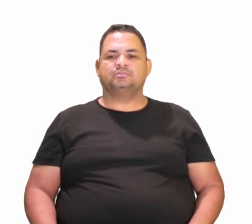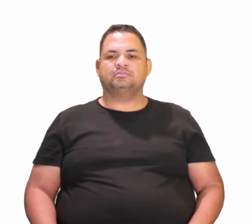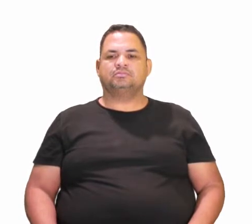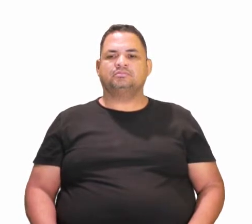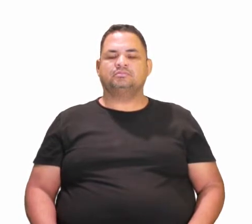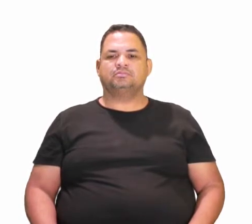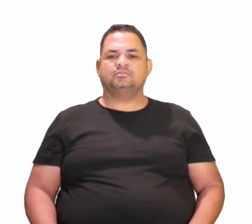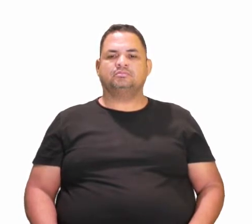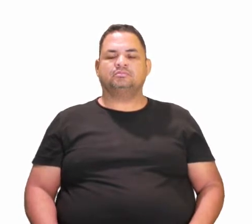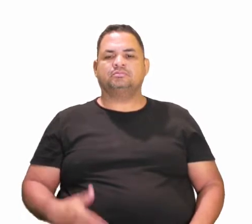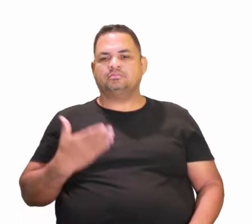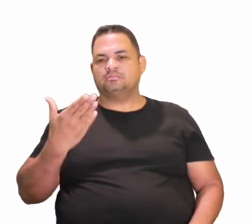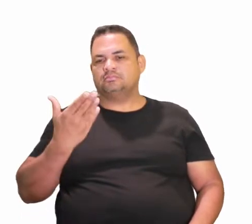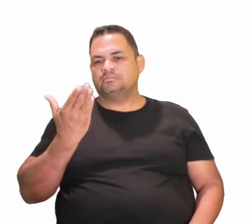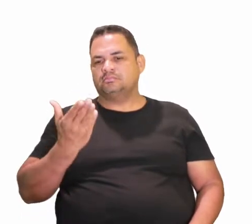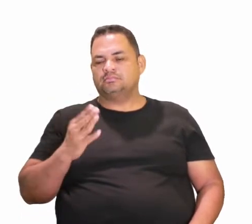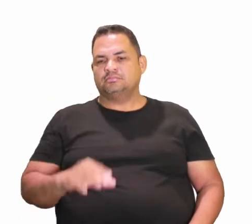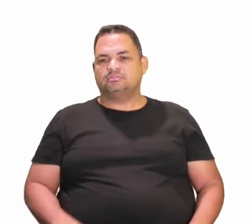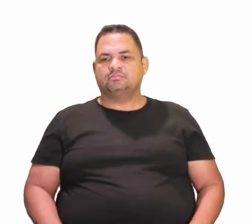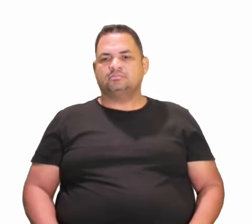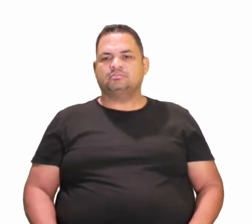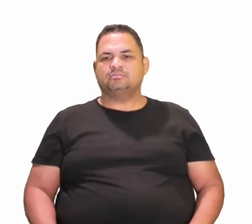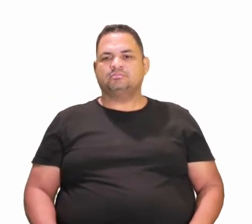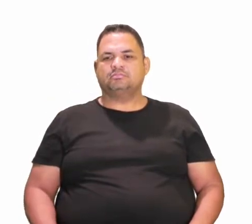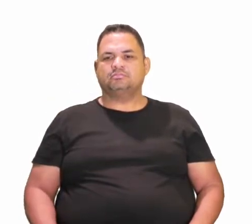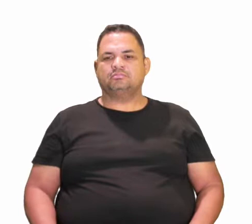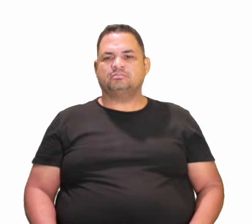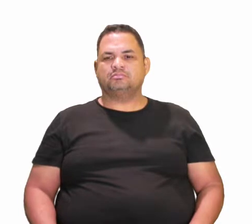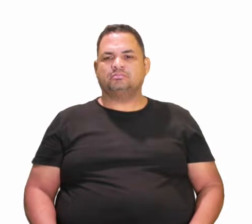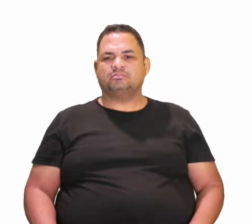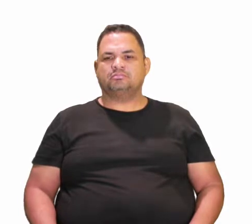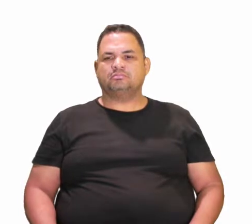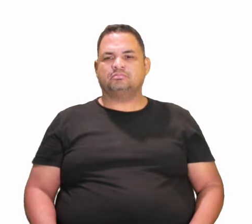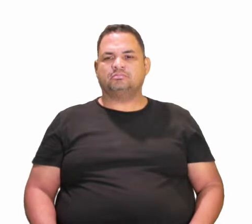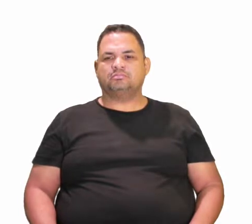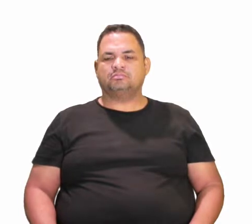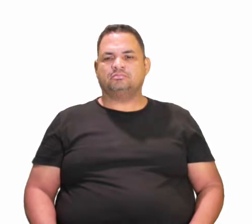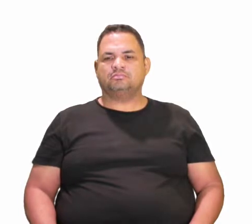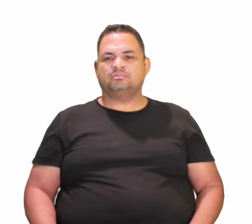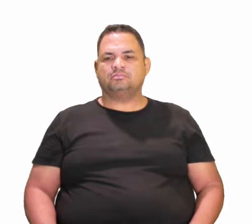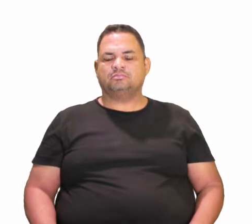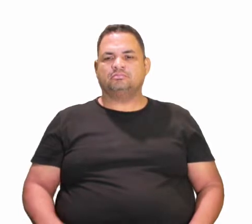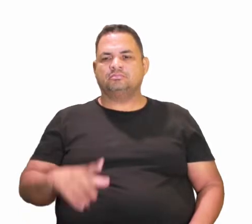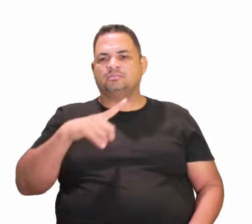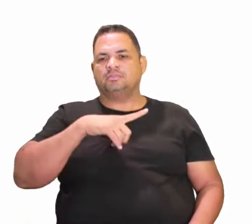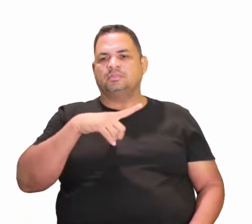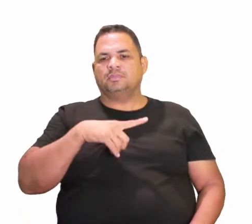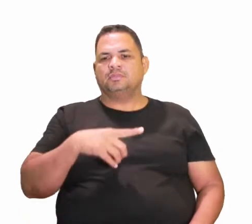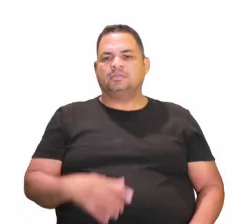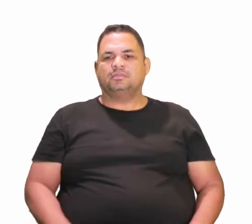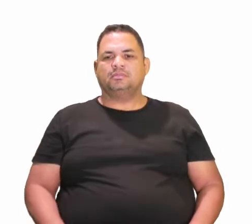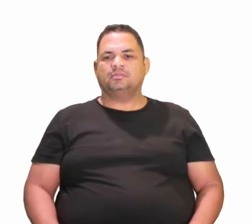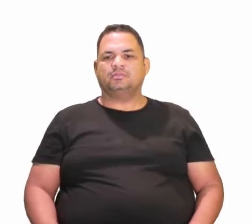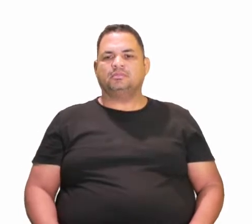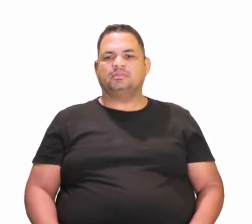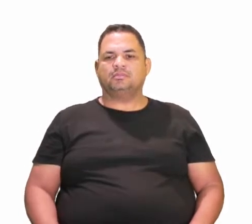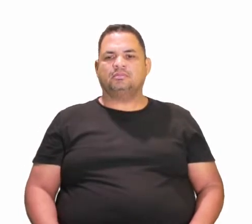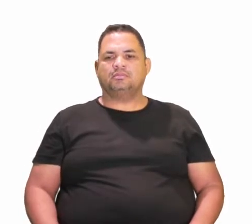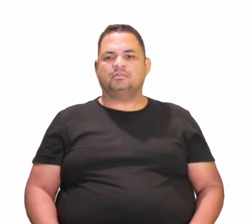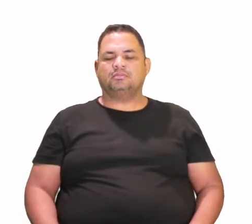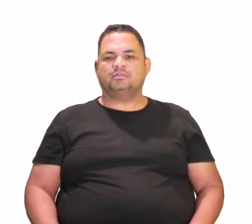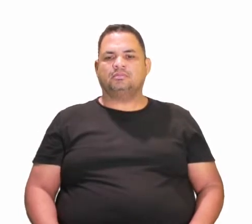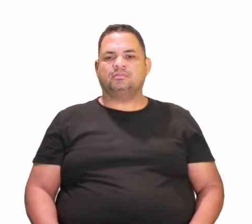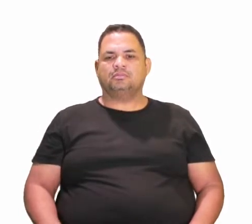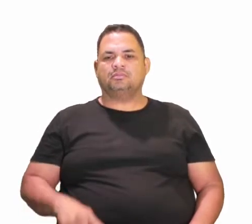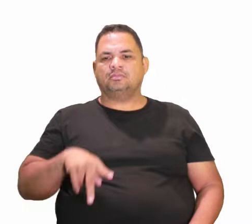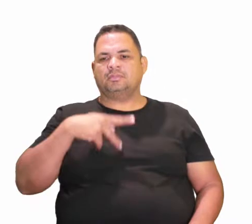essa questão aqui do opa Ah vem que eu notei que tem uma coisa errada que tinha porque olha só a gente